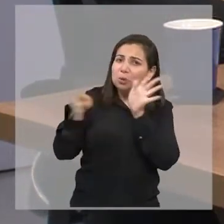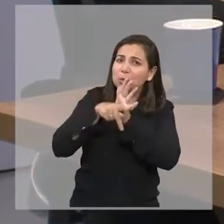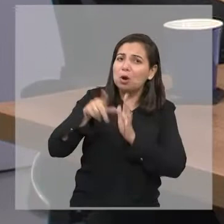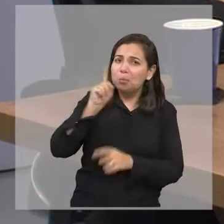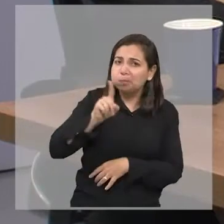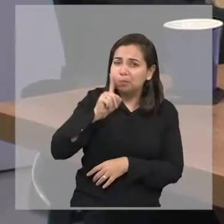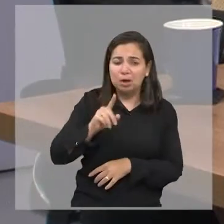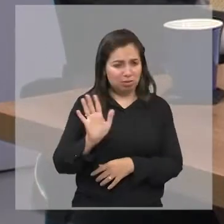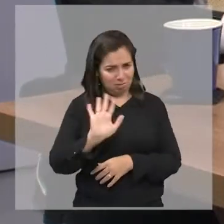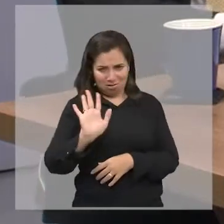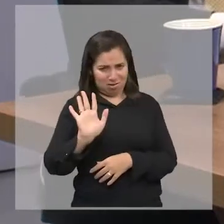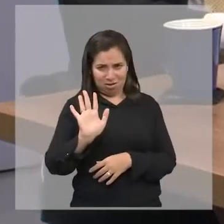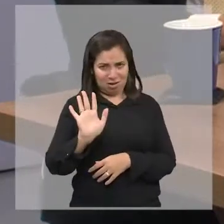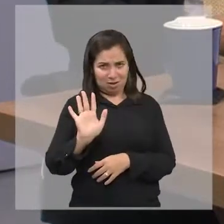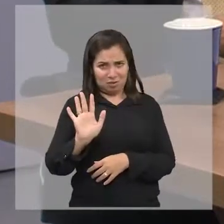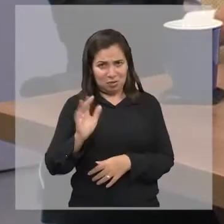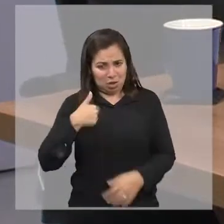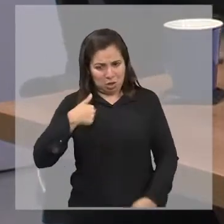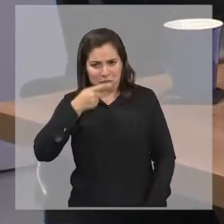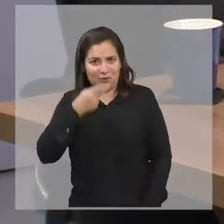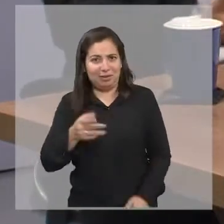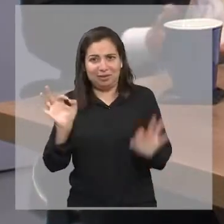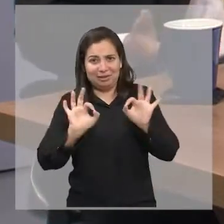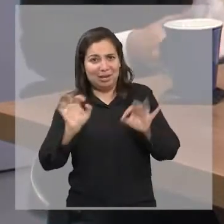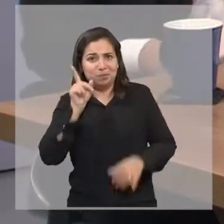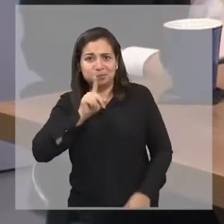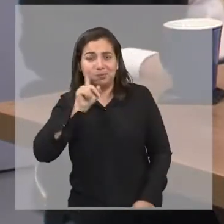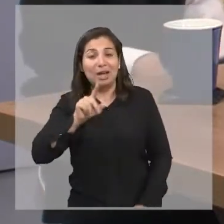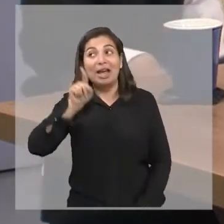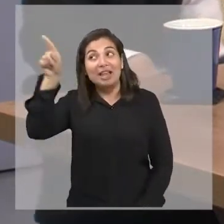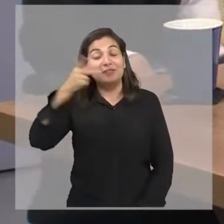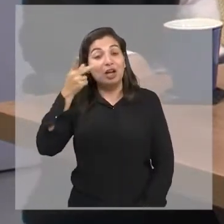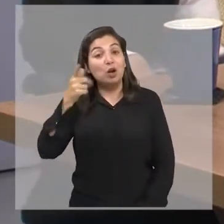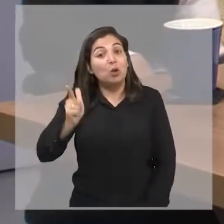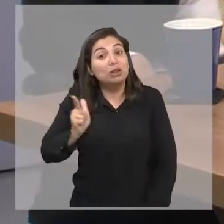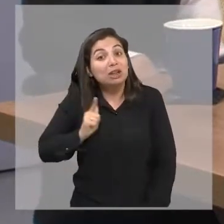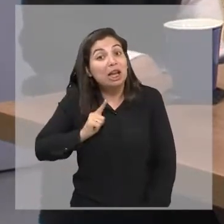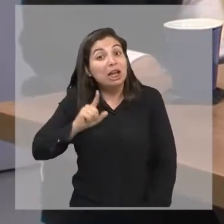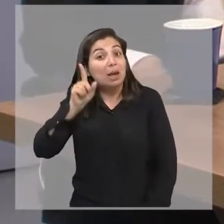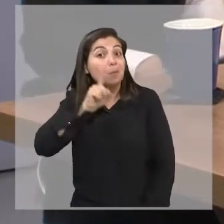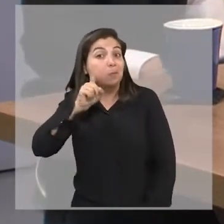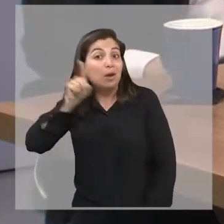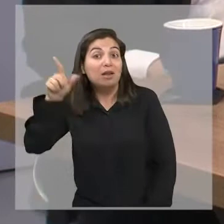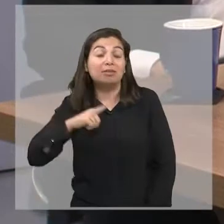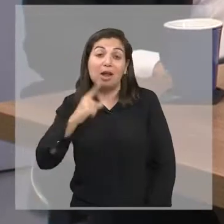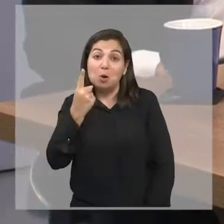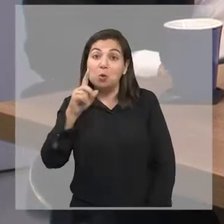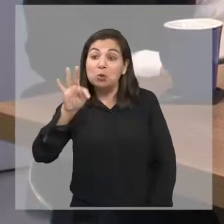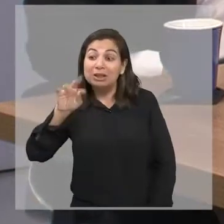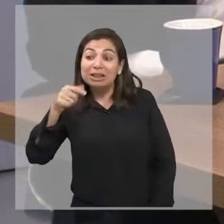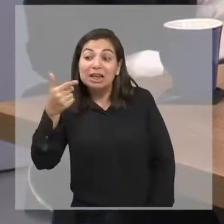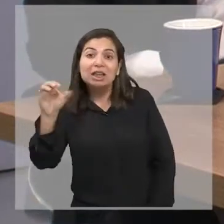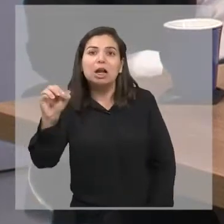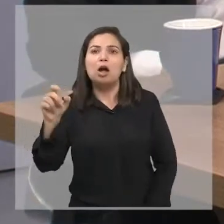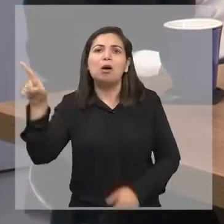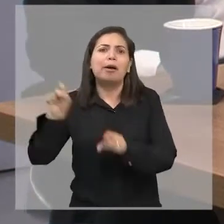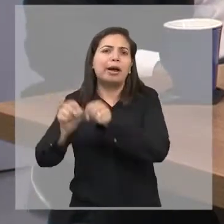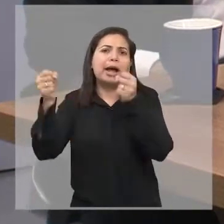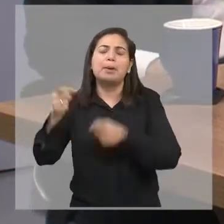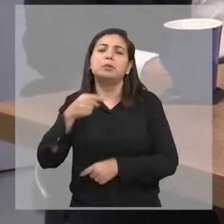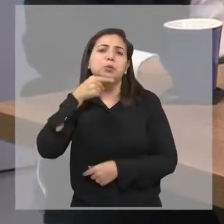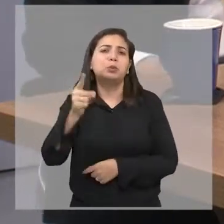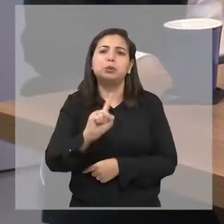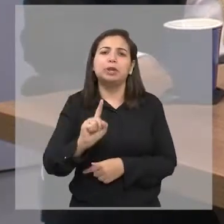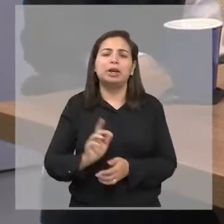tá certo Não, mesmo. quem está falando de eu falei que o Você falou. Estado americano injetou $1 trilhão no capitalismo americano, Mas senão não tem Banco do Mas Brasil, você BNB,